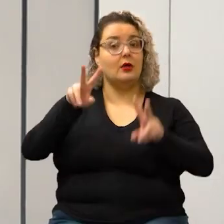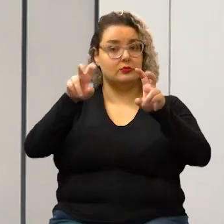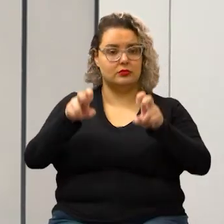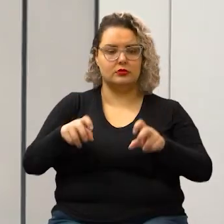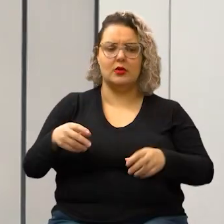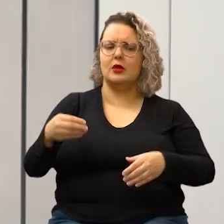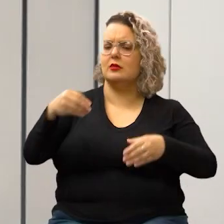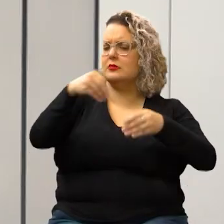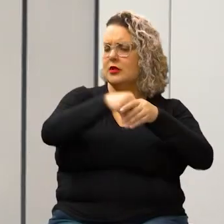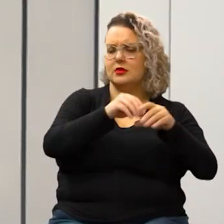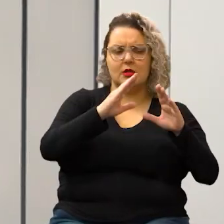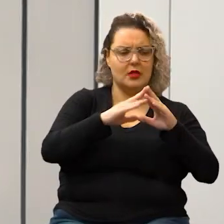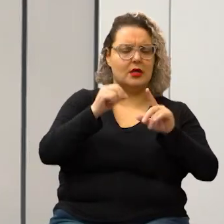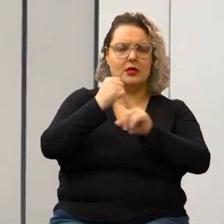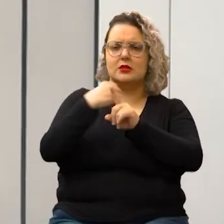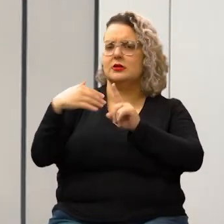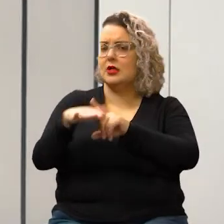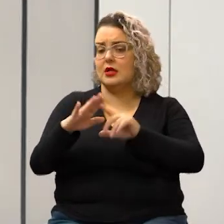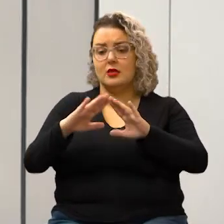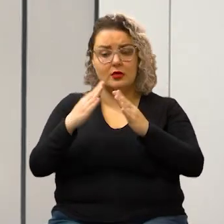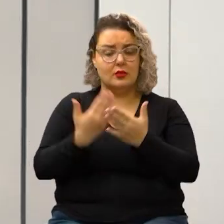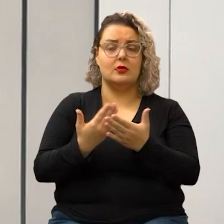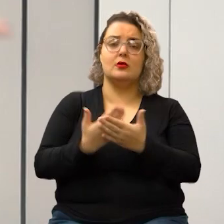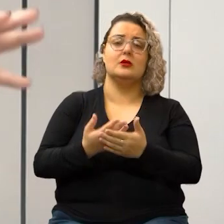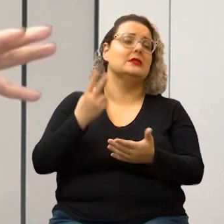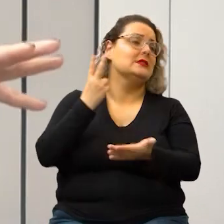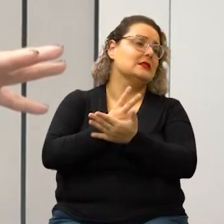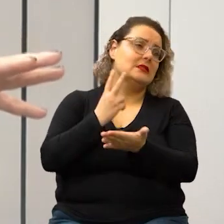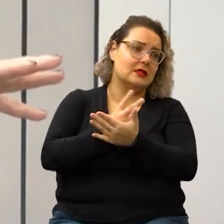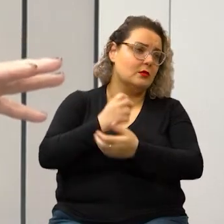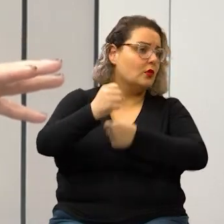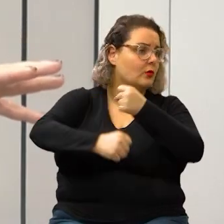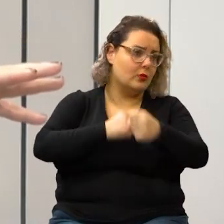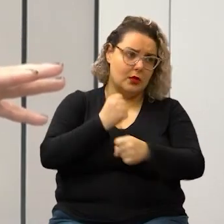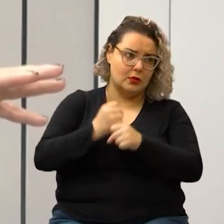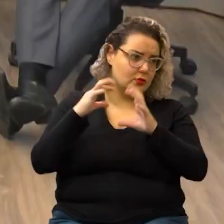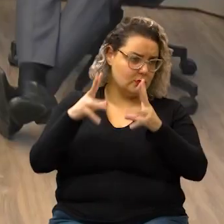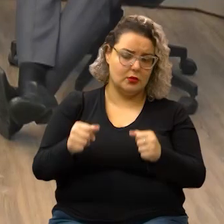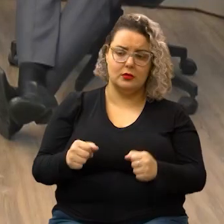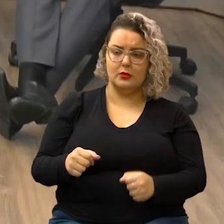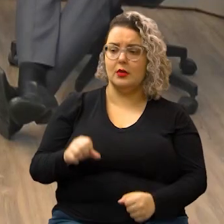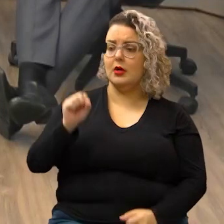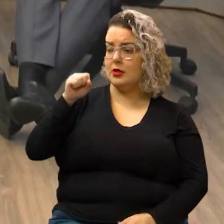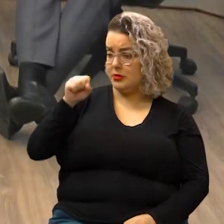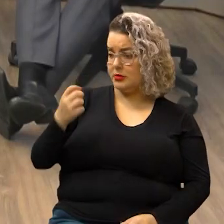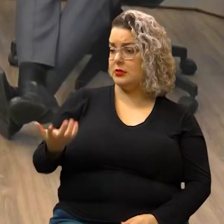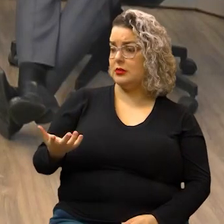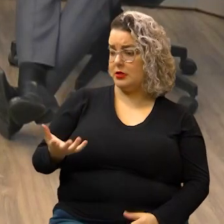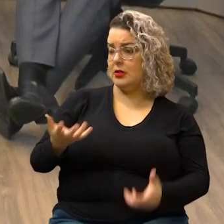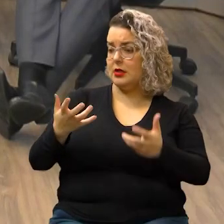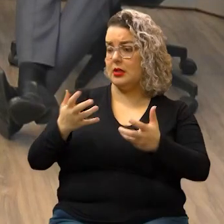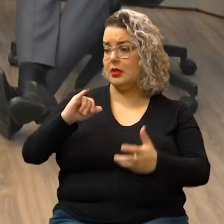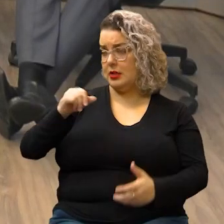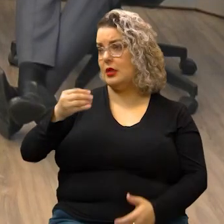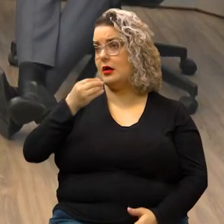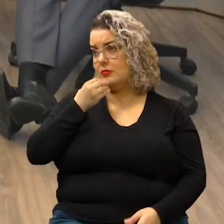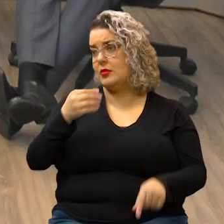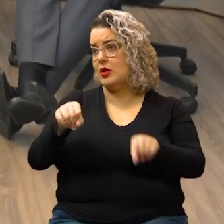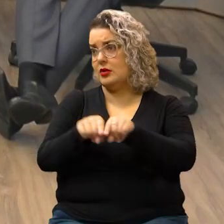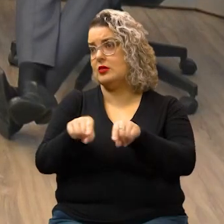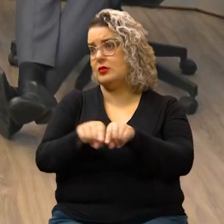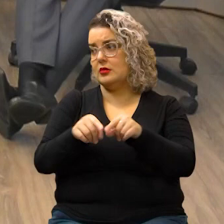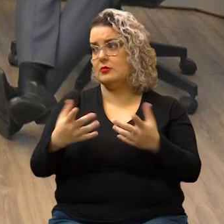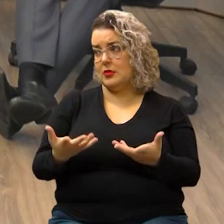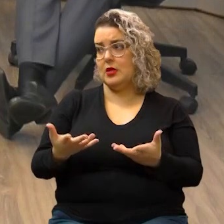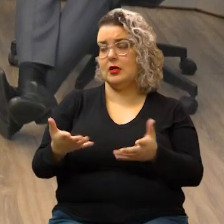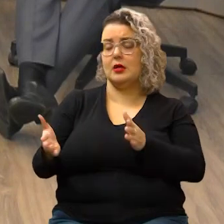em casa, na sociedade, na escola, o tempo todo, o ano todo. É isso aí. Inclusive, eu gostaria de aproveitar também um